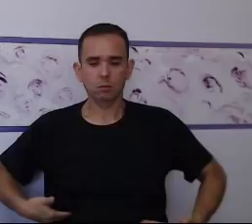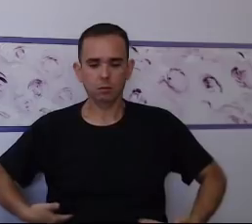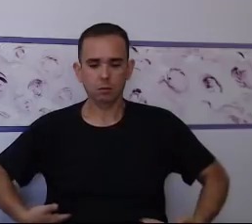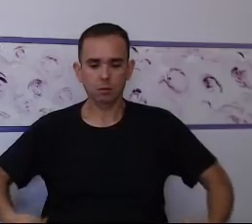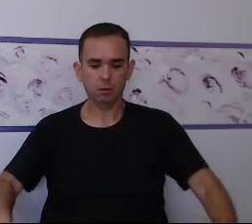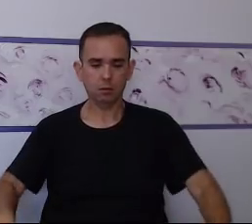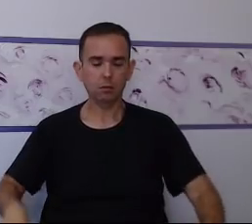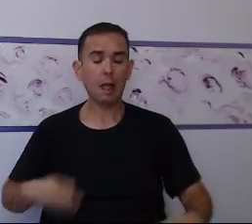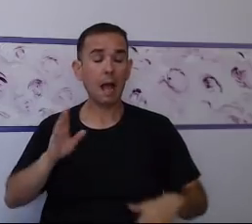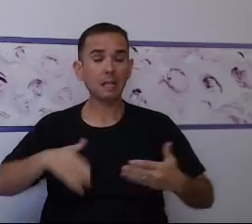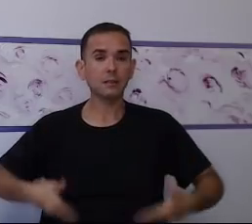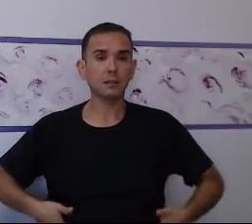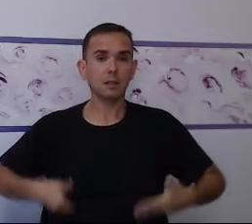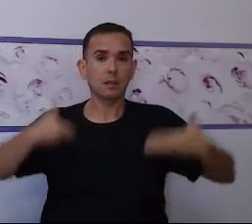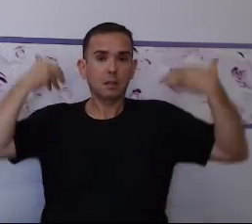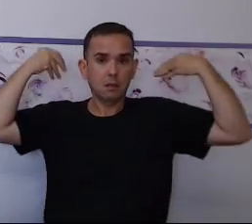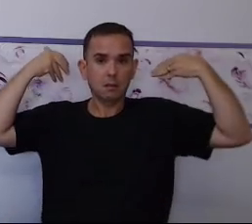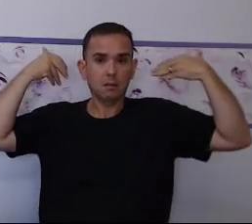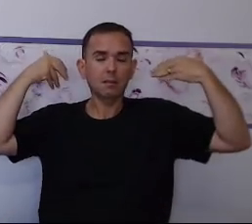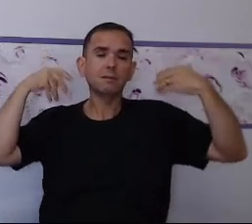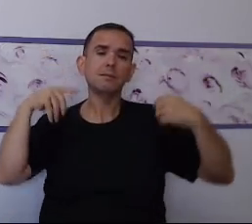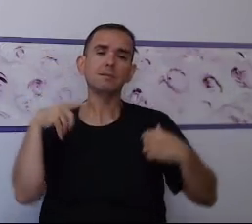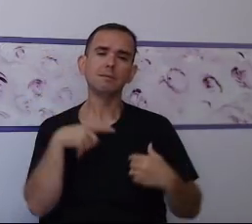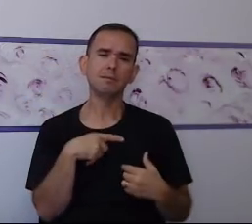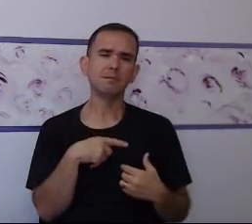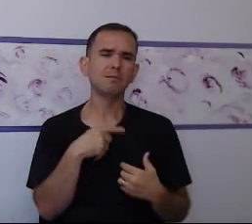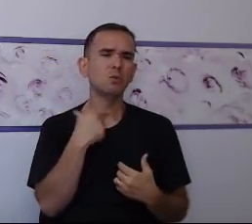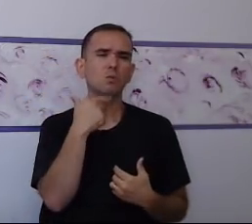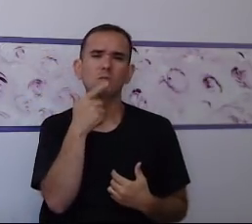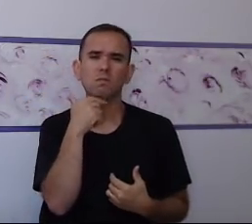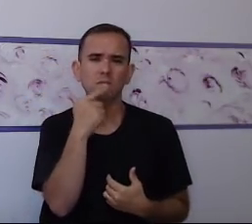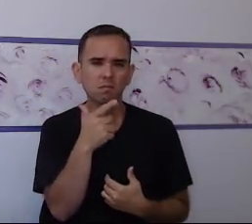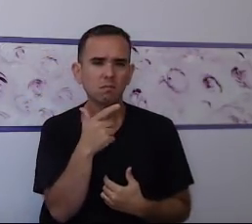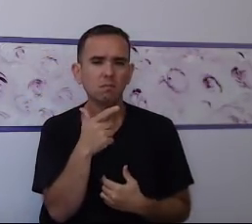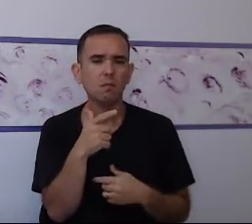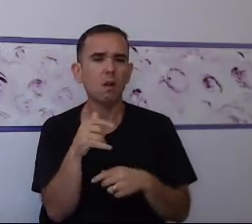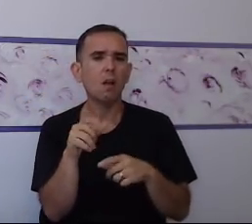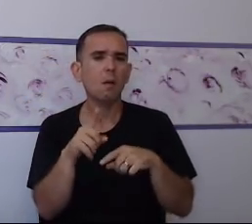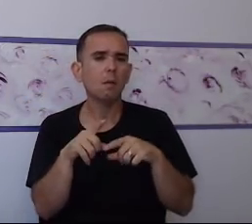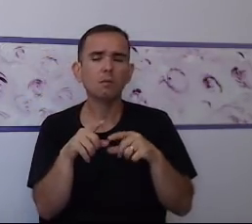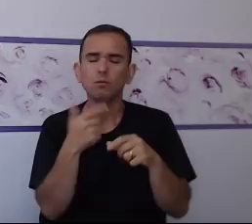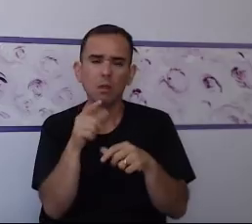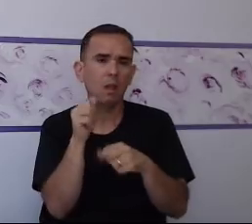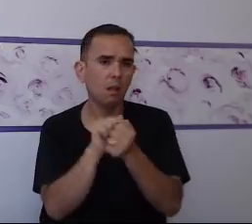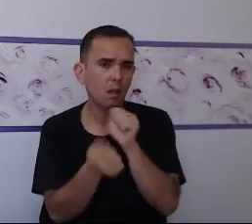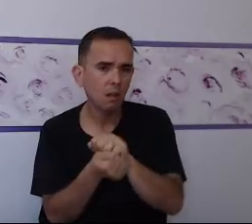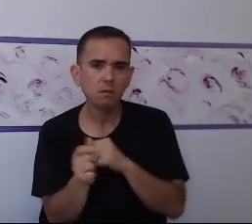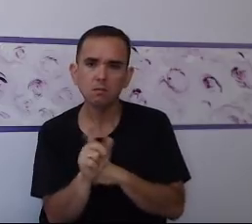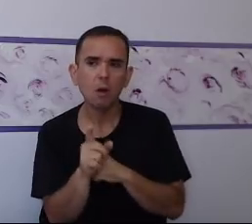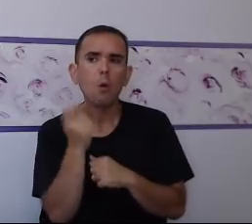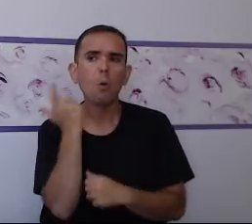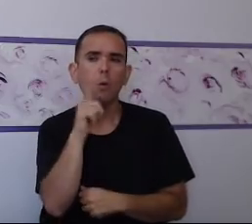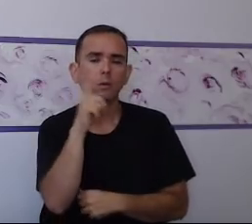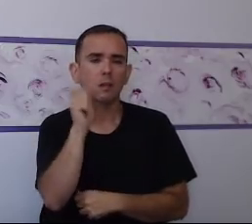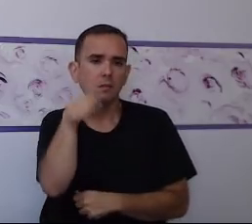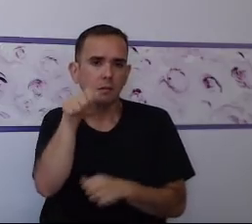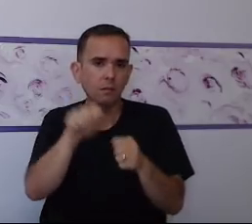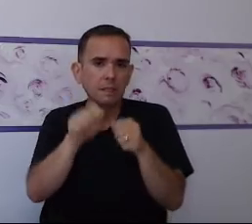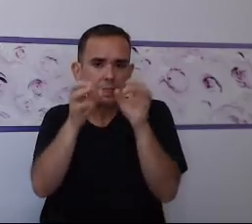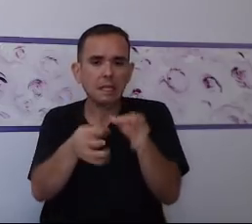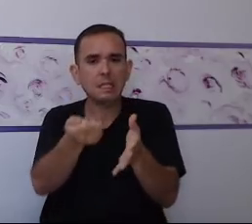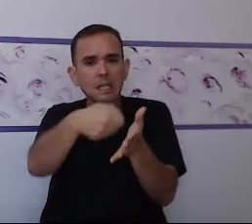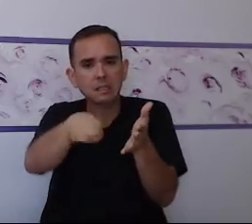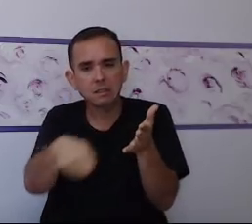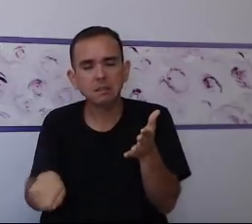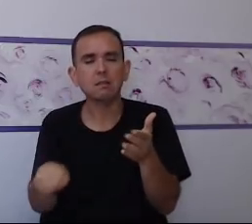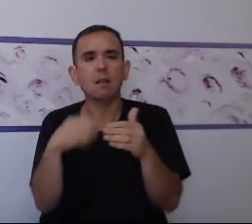vezes o membro superior tá sem alteração, conseguimos utilizar bem os membros superiores para